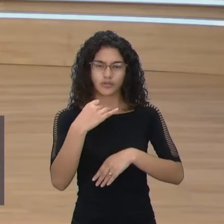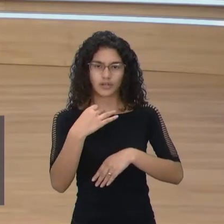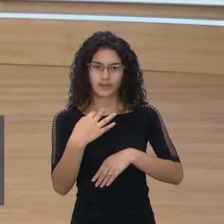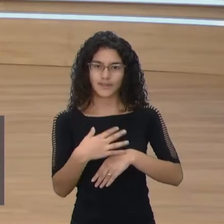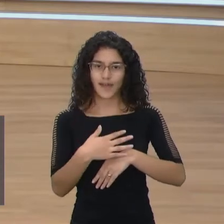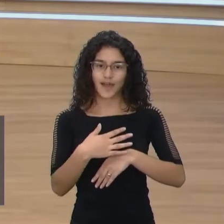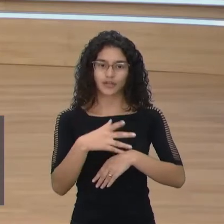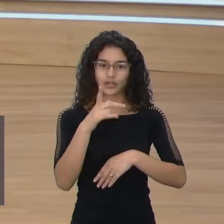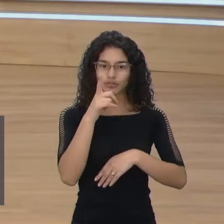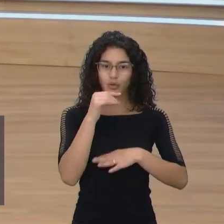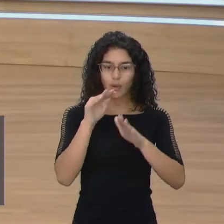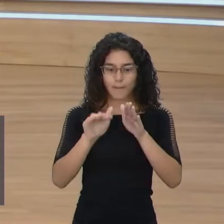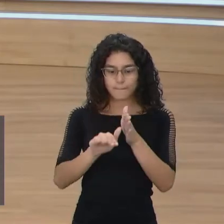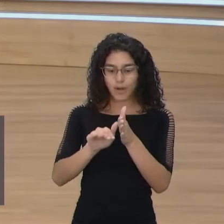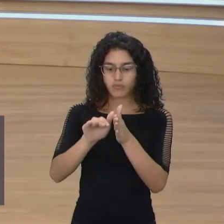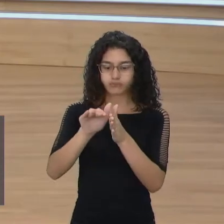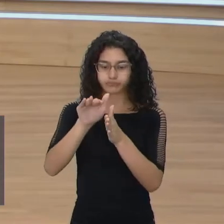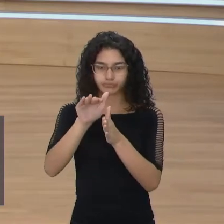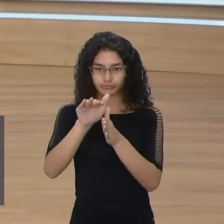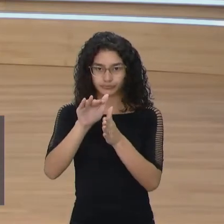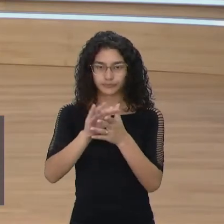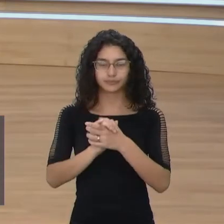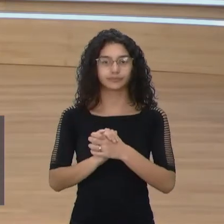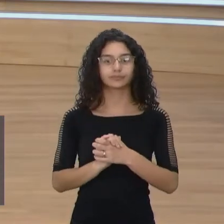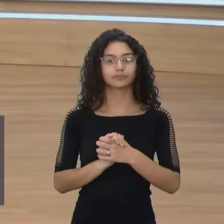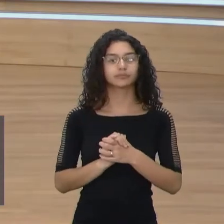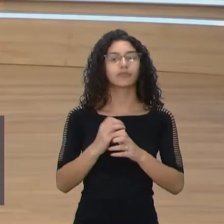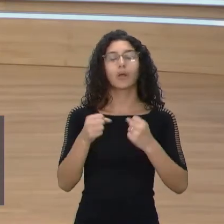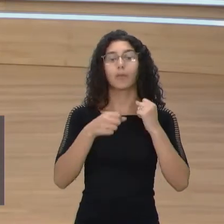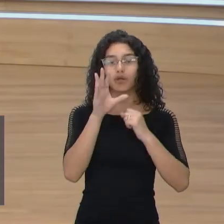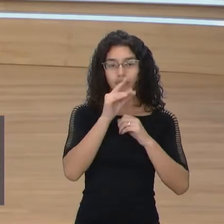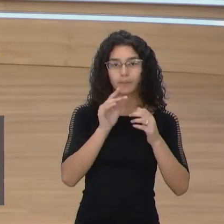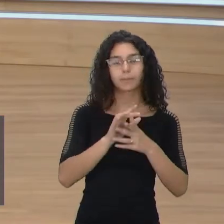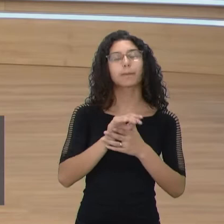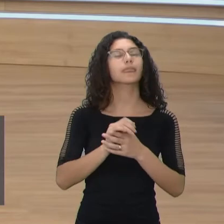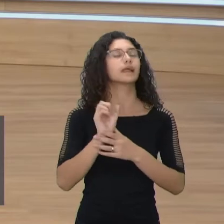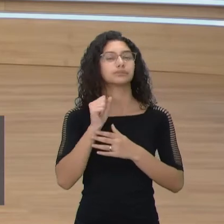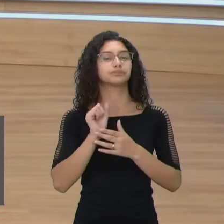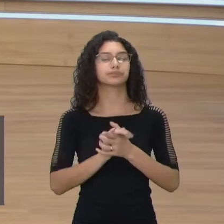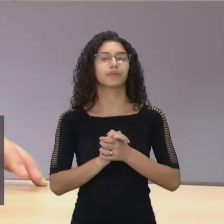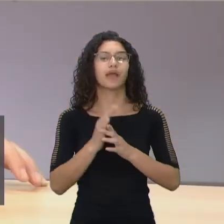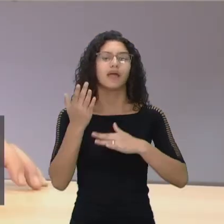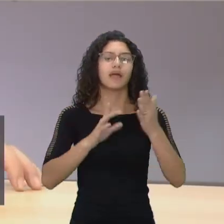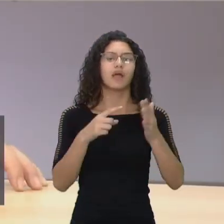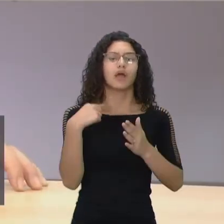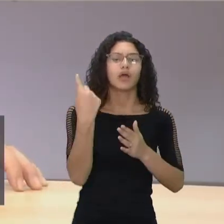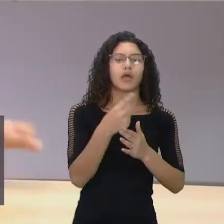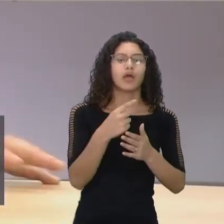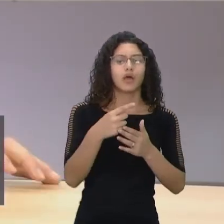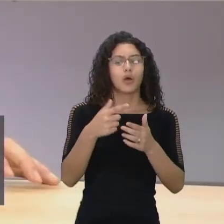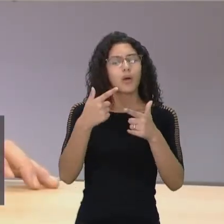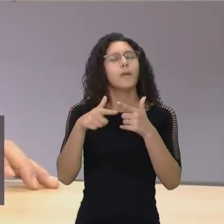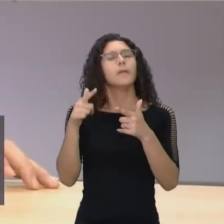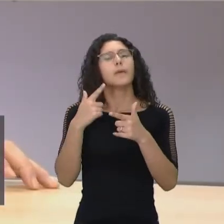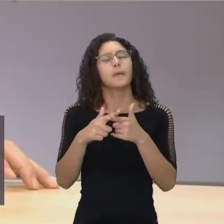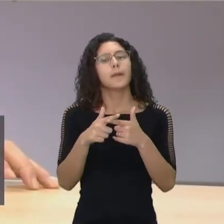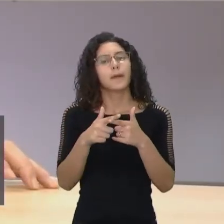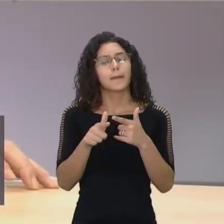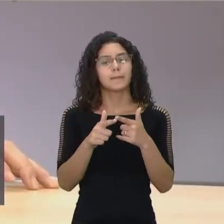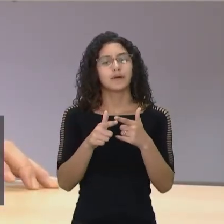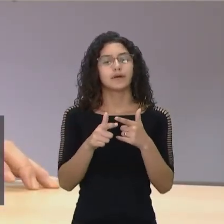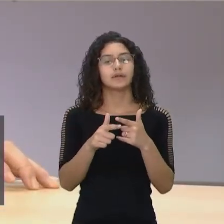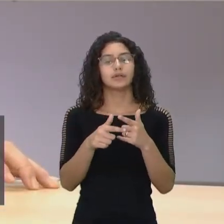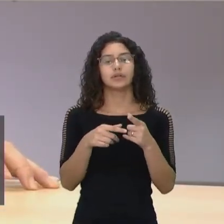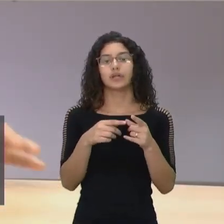fora. Deixa eu só comentar um negócio que eu achei muito legal. Lógico. É muito comum a gente, às vezes, ficar em cima de um problema e a solução